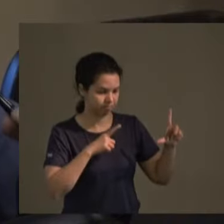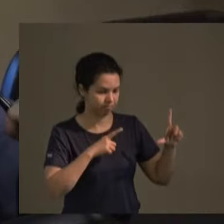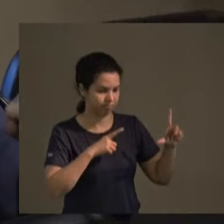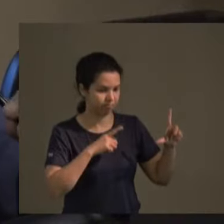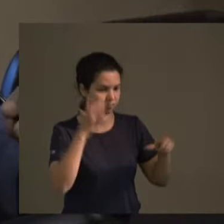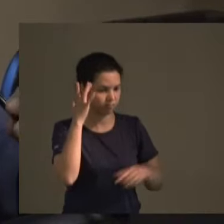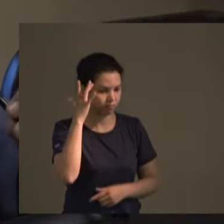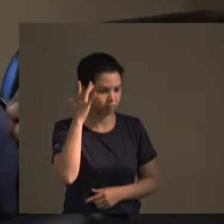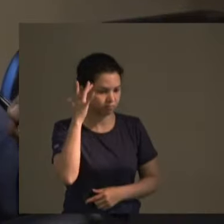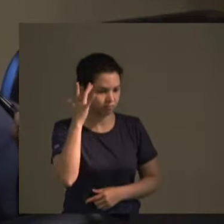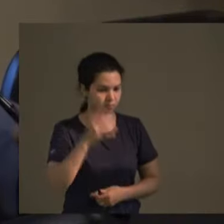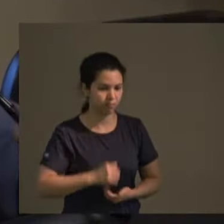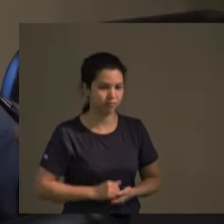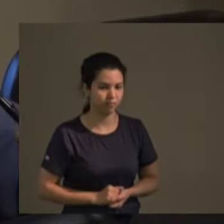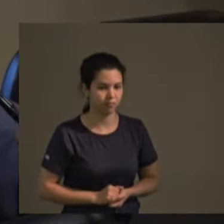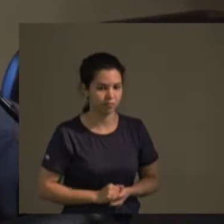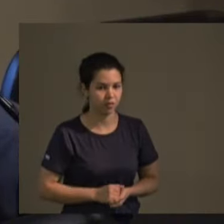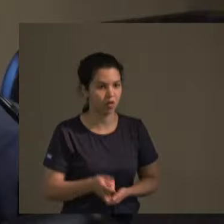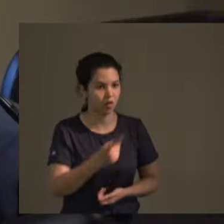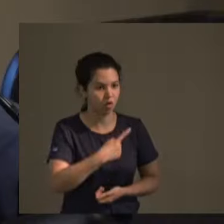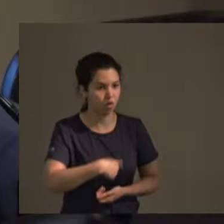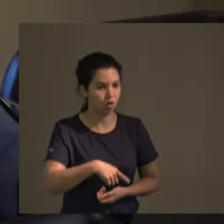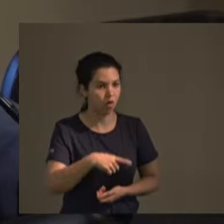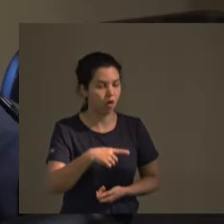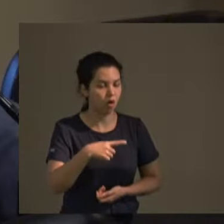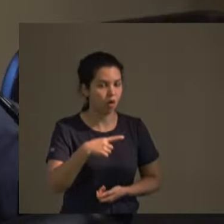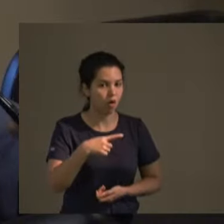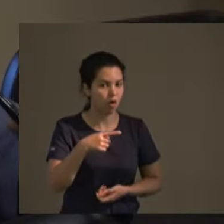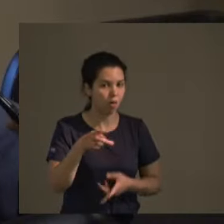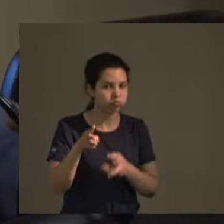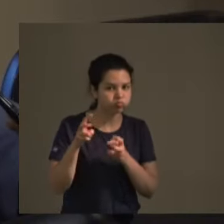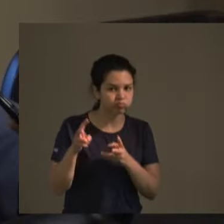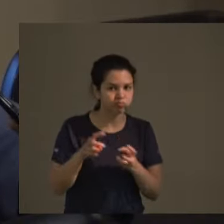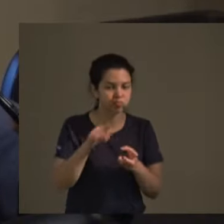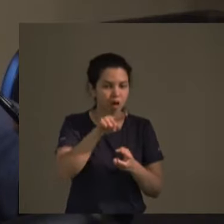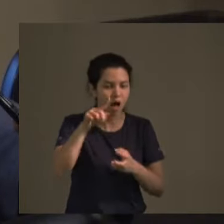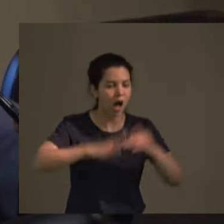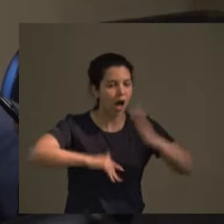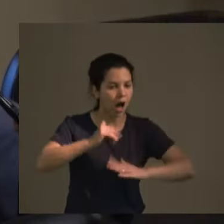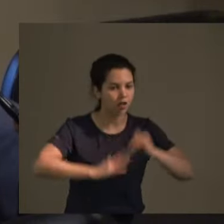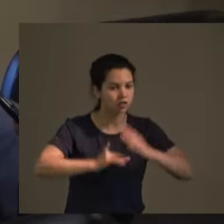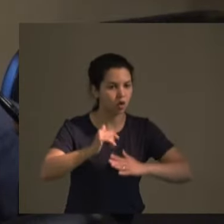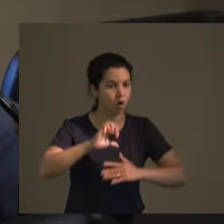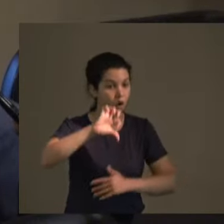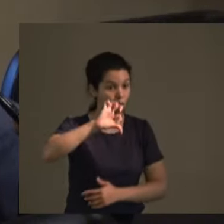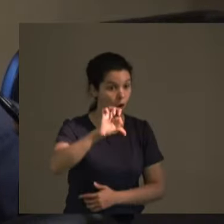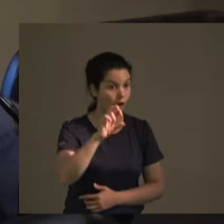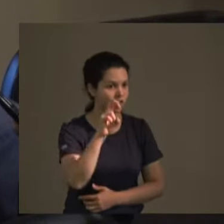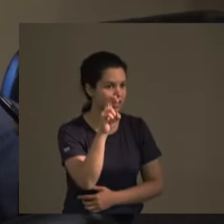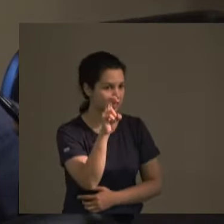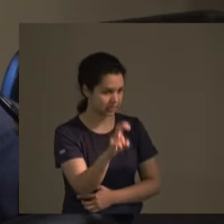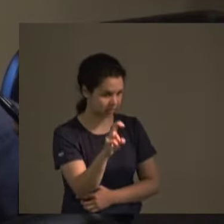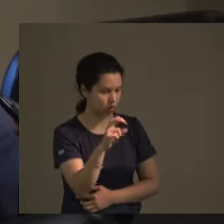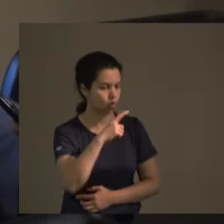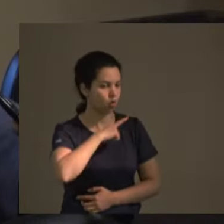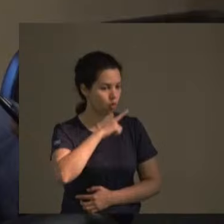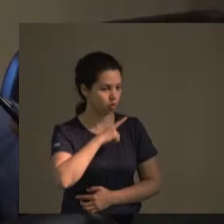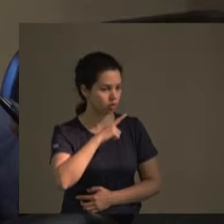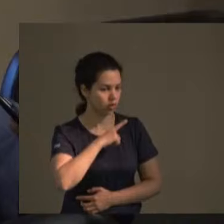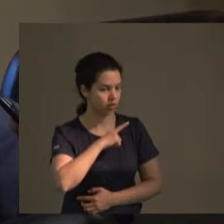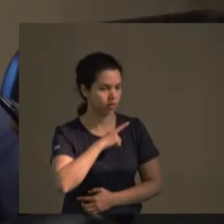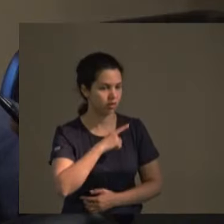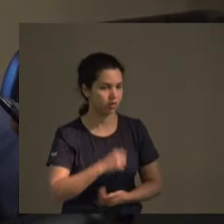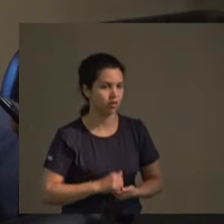um... Vamos degustar um pouquinho das ações. O plano saiu com 95 ações, mas a gente elencou aqui